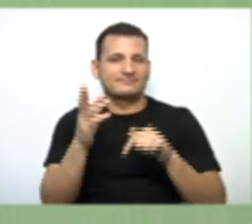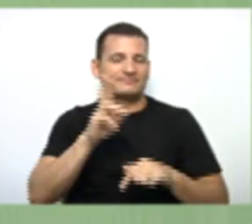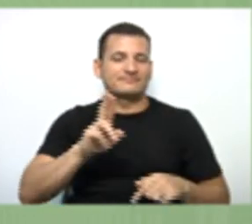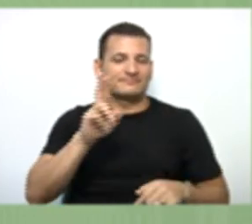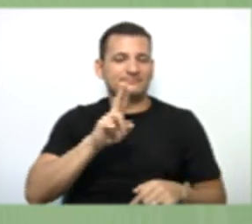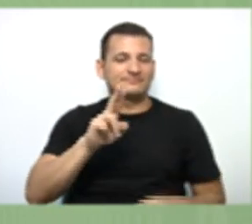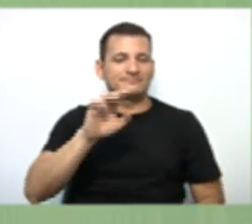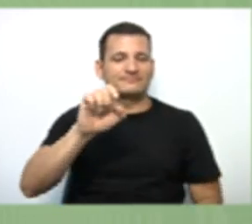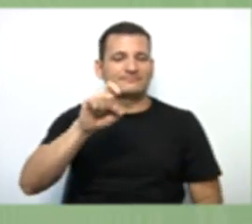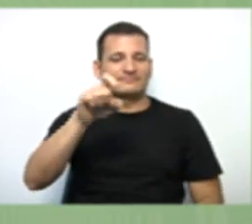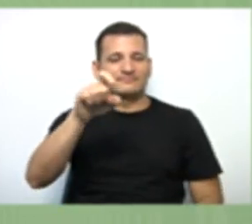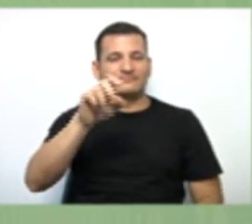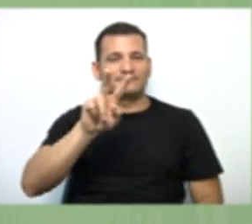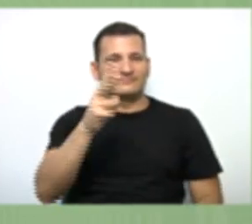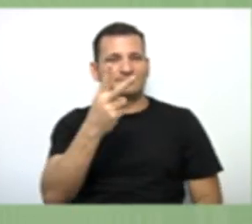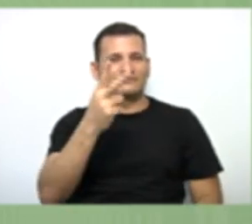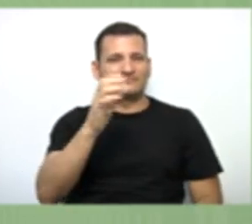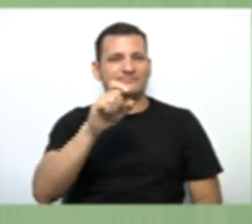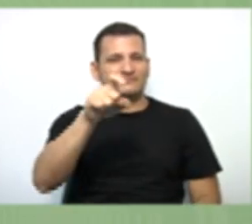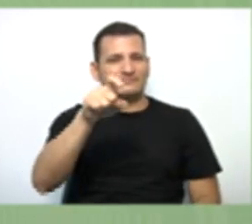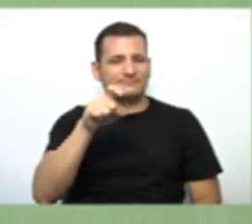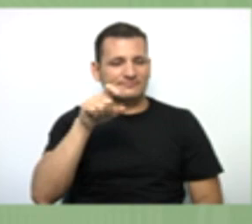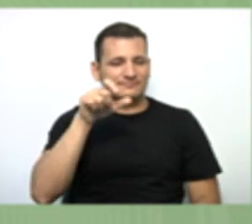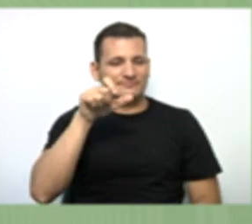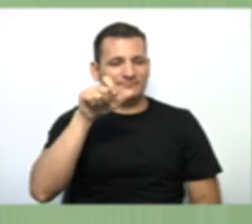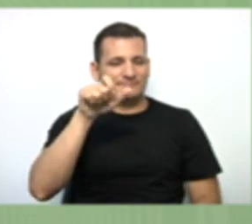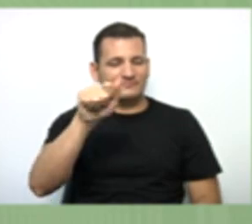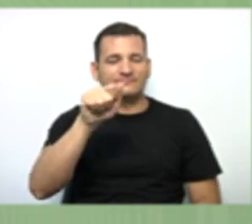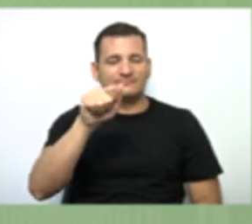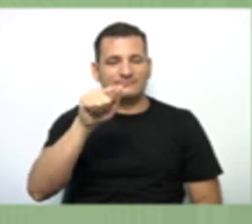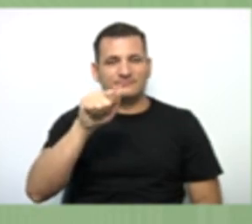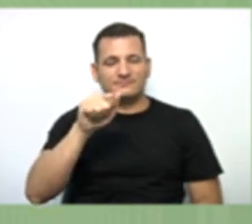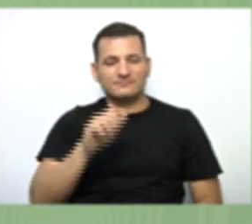sistema hexadecimal. Perceba que nós não temos